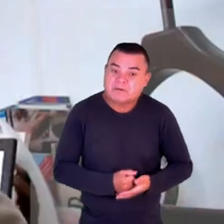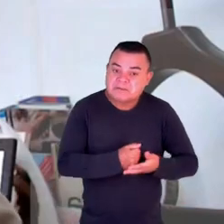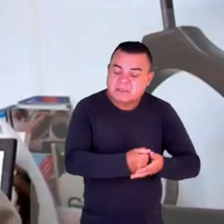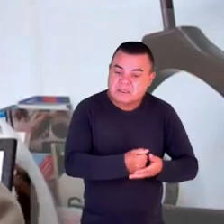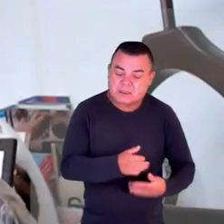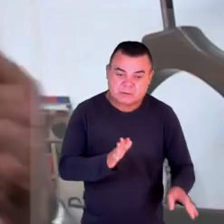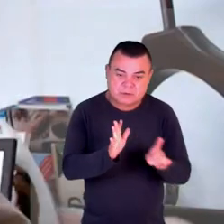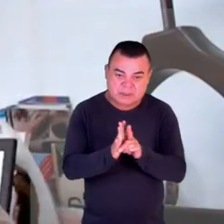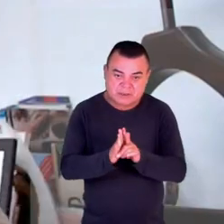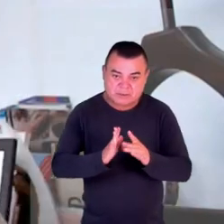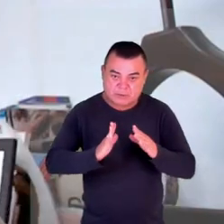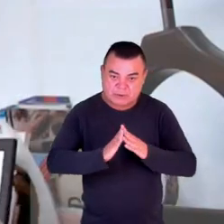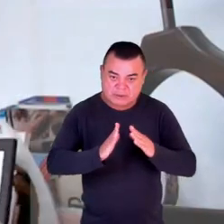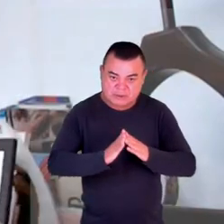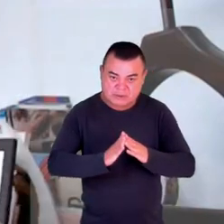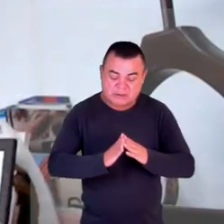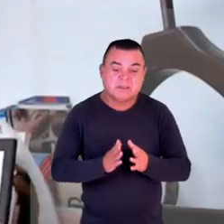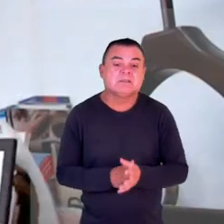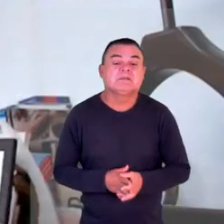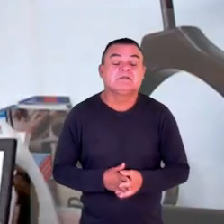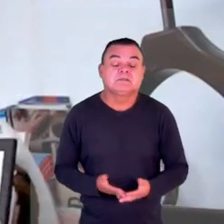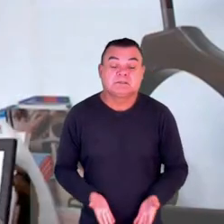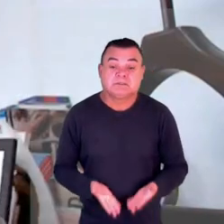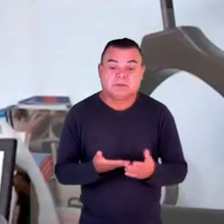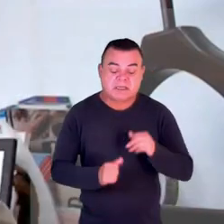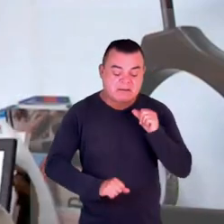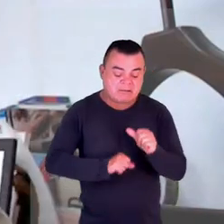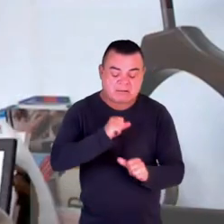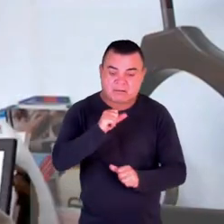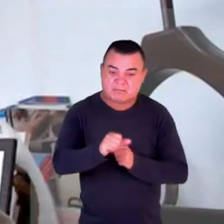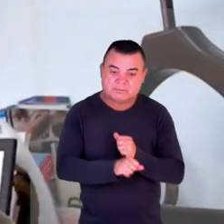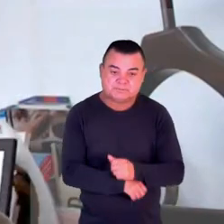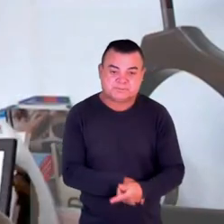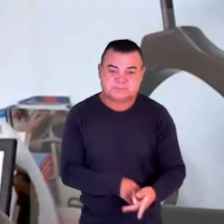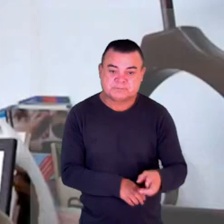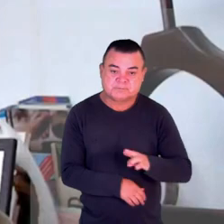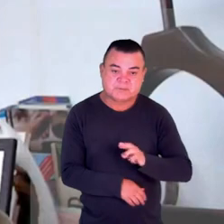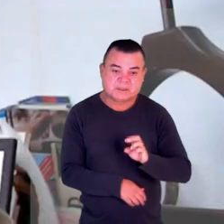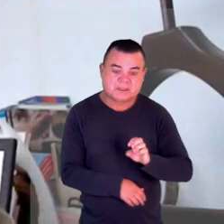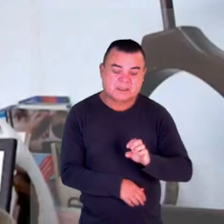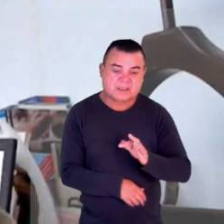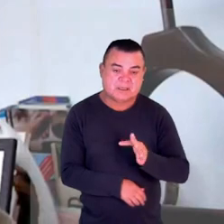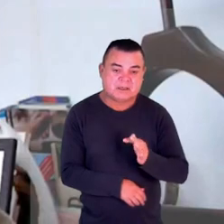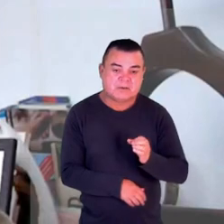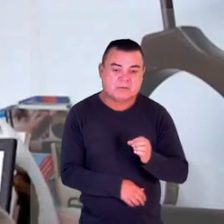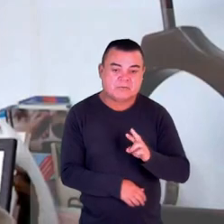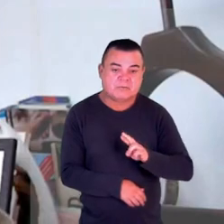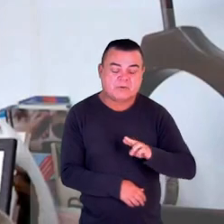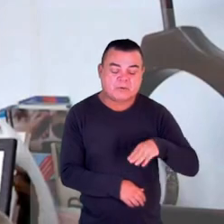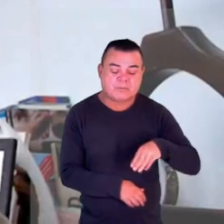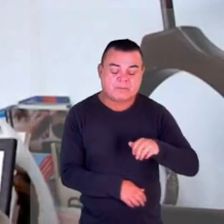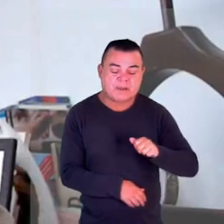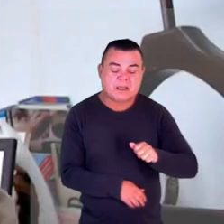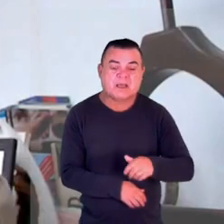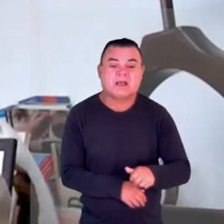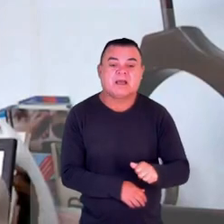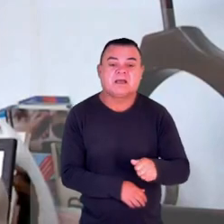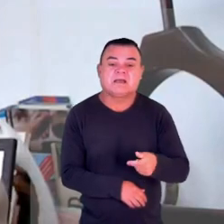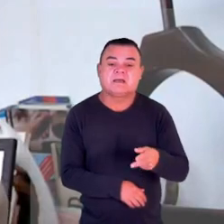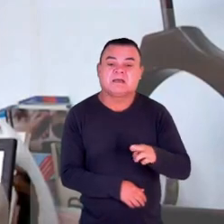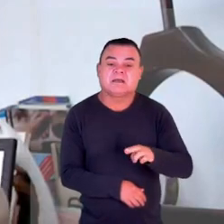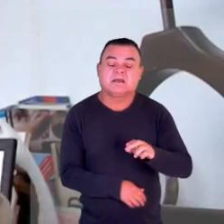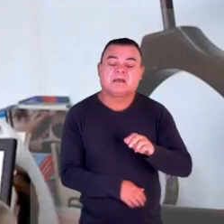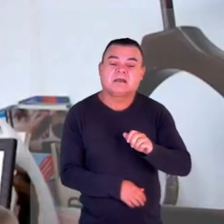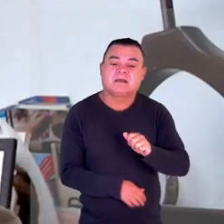e a implementação da reforma agrária intervm em relação à promoção de igualdade de gênero intervém em